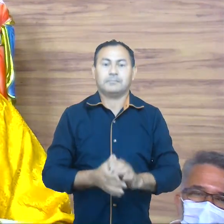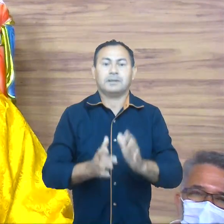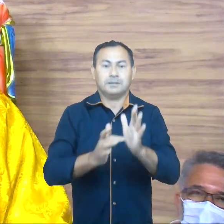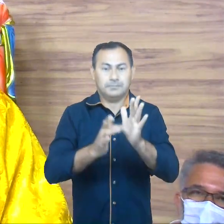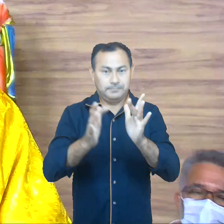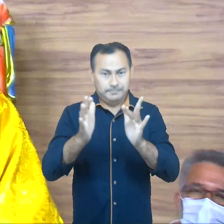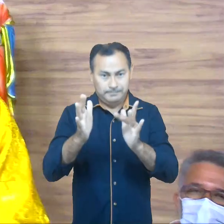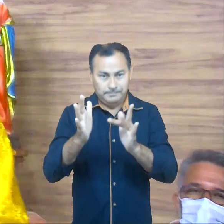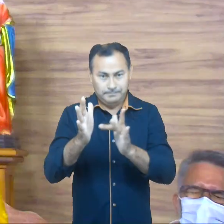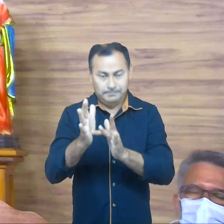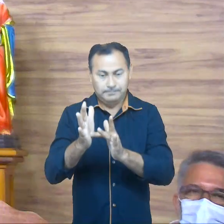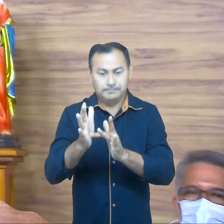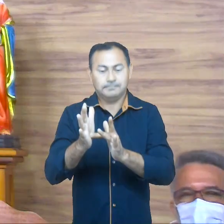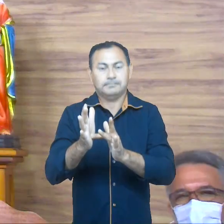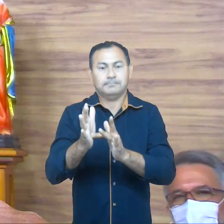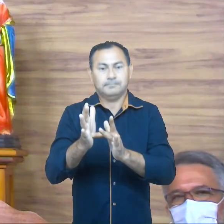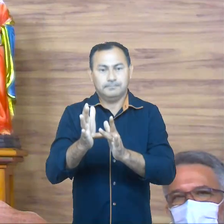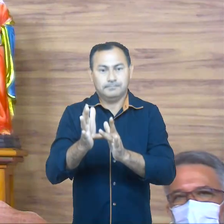Jesus,